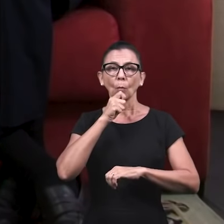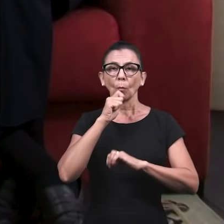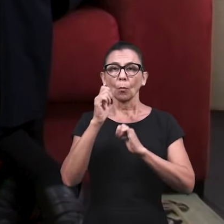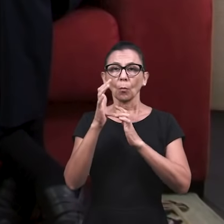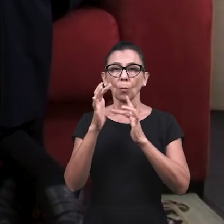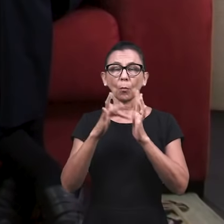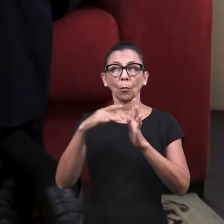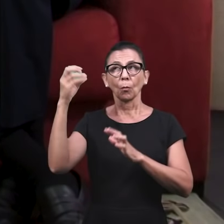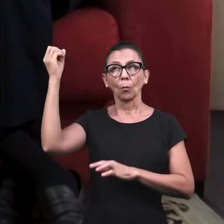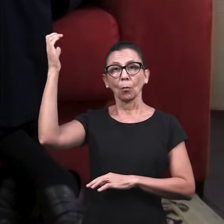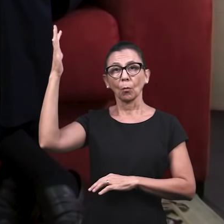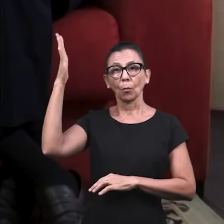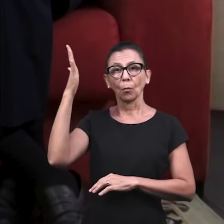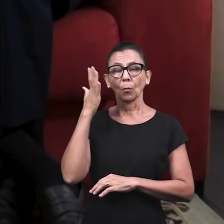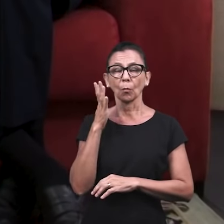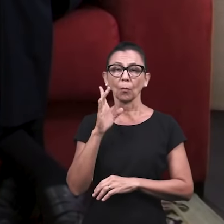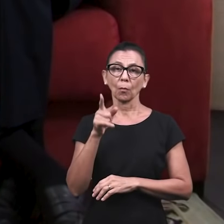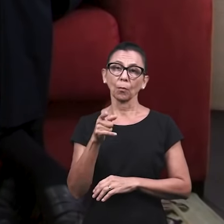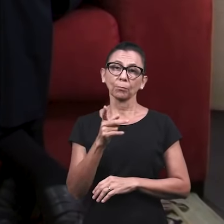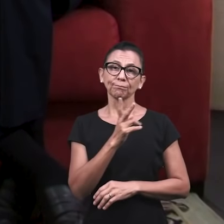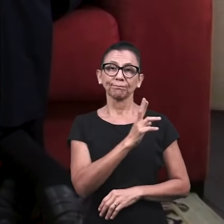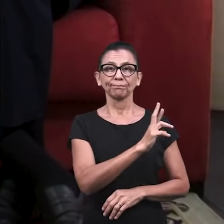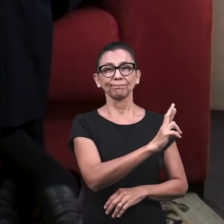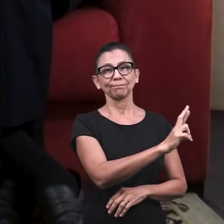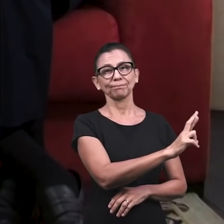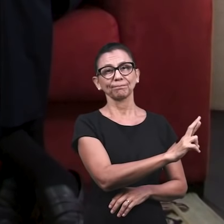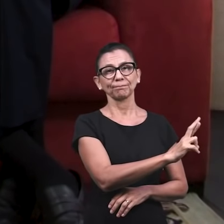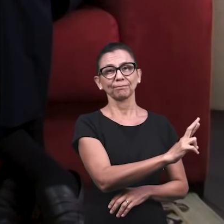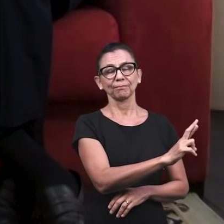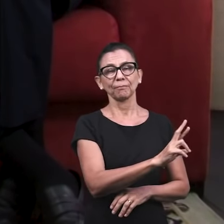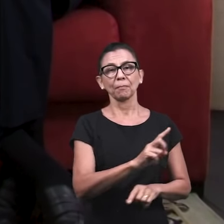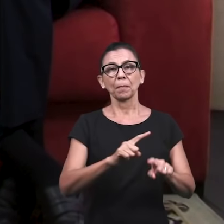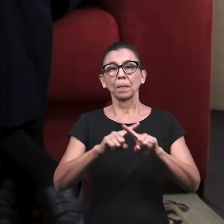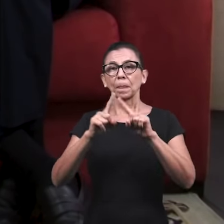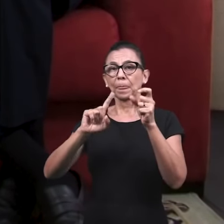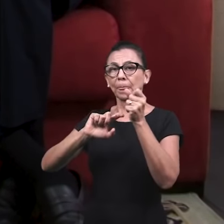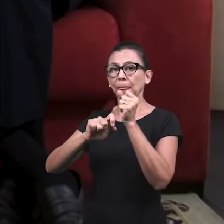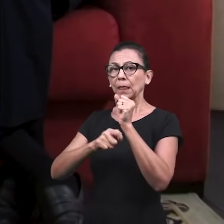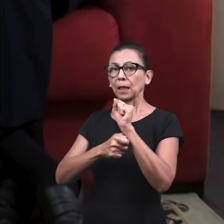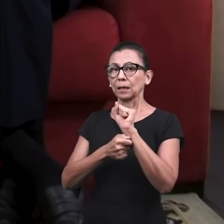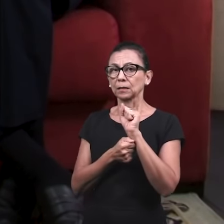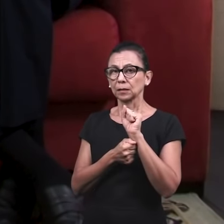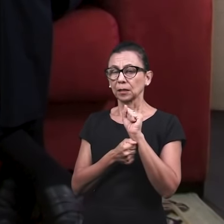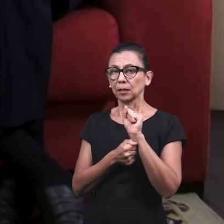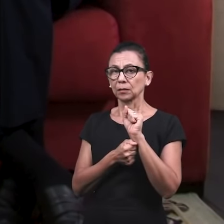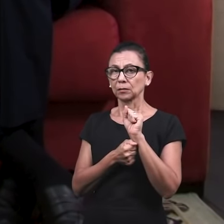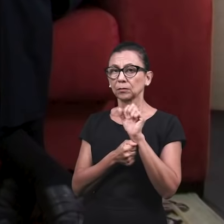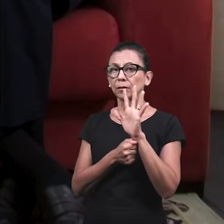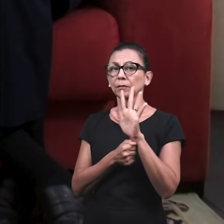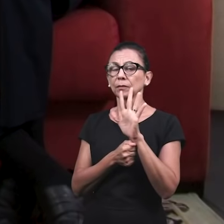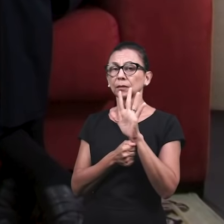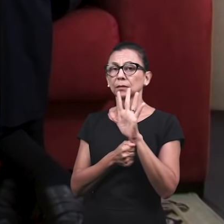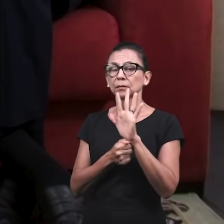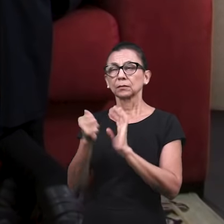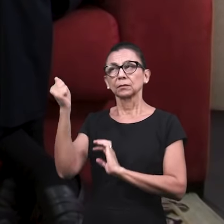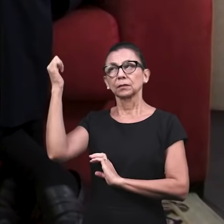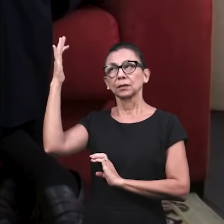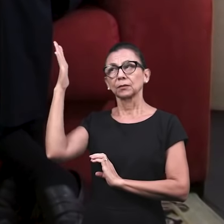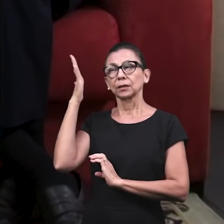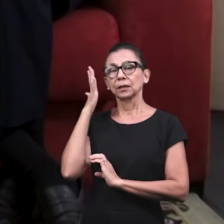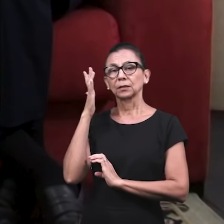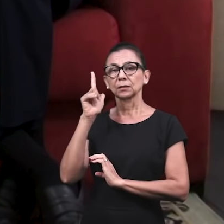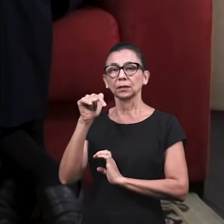Jesus revelado, é religião. Mas o mistério revelado, que é Jesus, nos dá